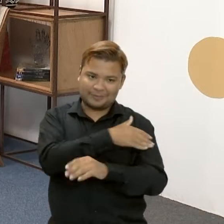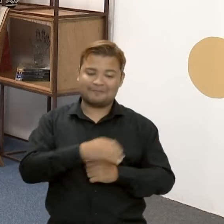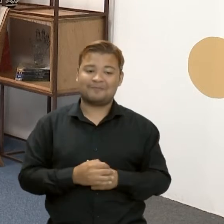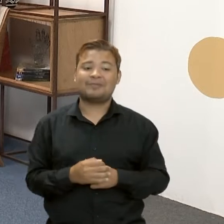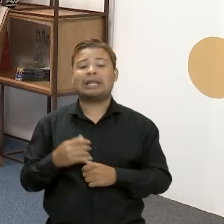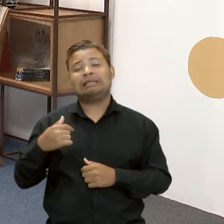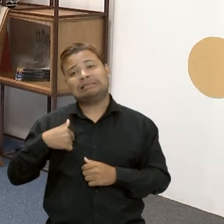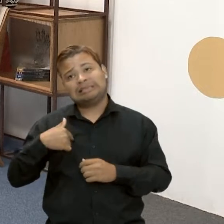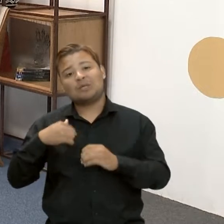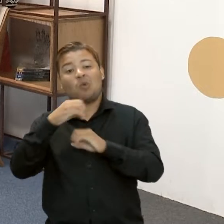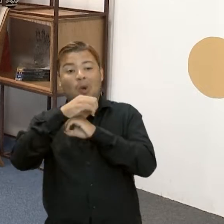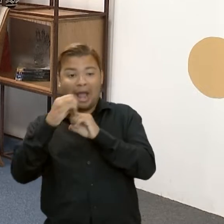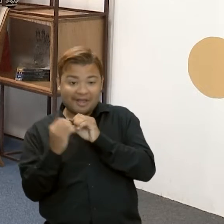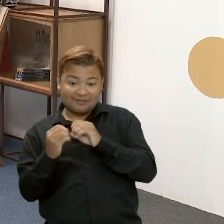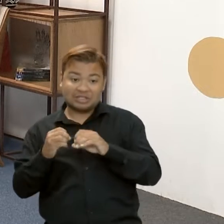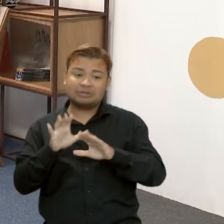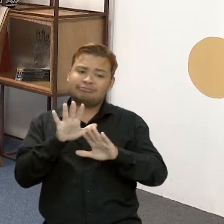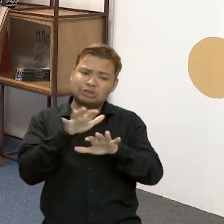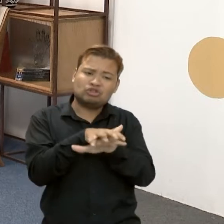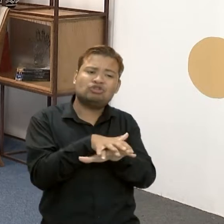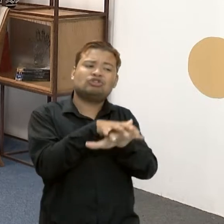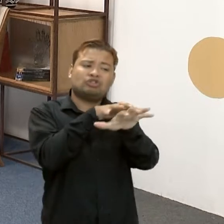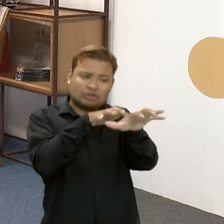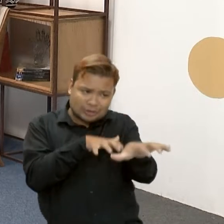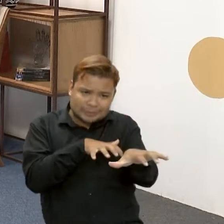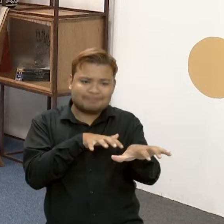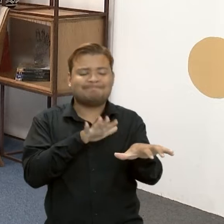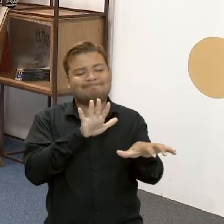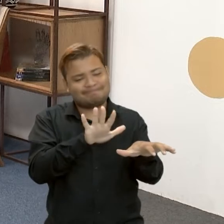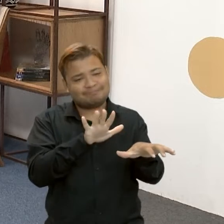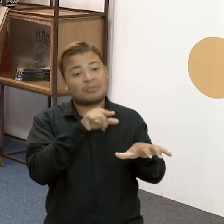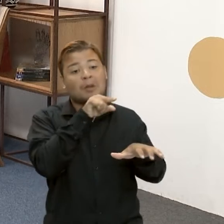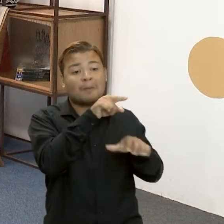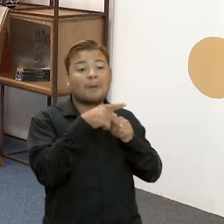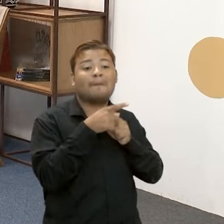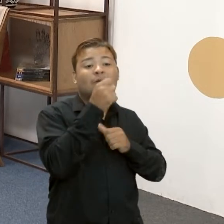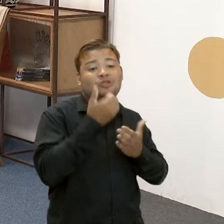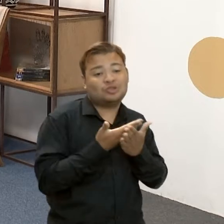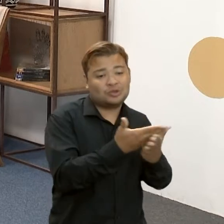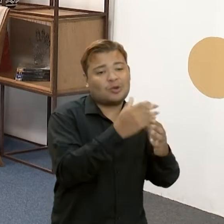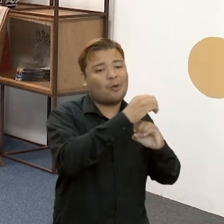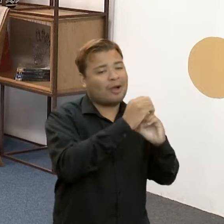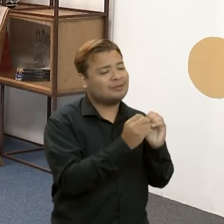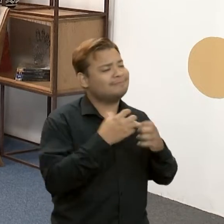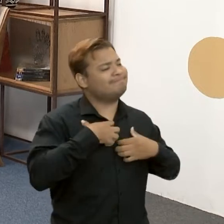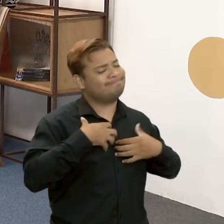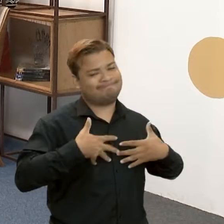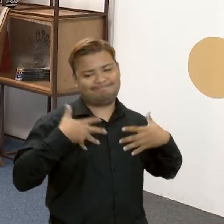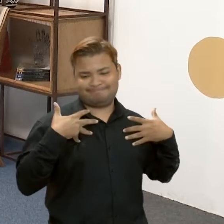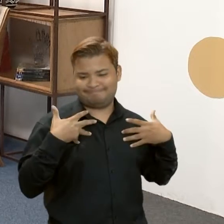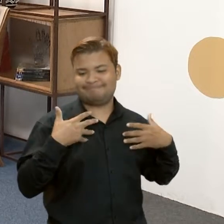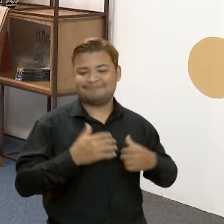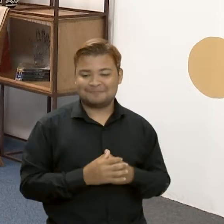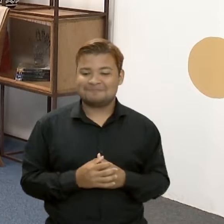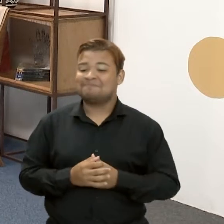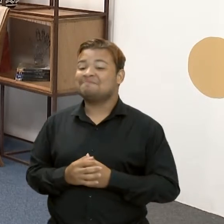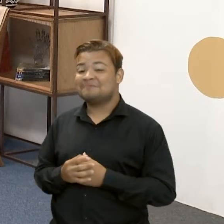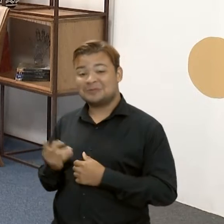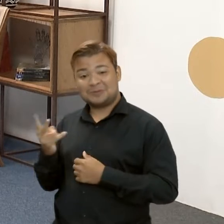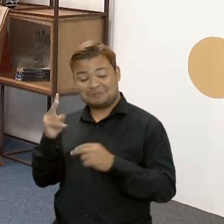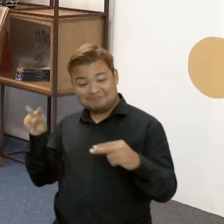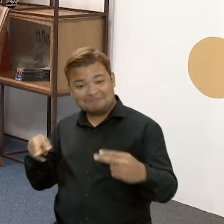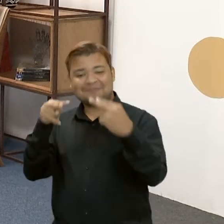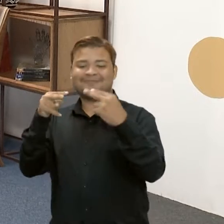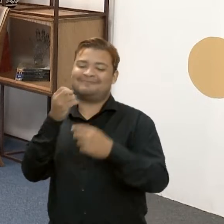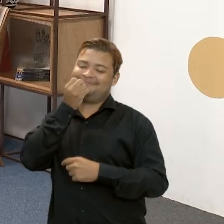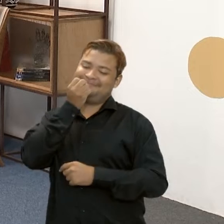mesmo que assim à distância, né, na minha casa de pós-graduação, é uma alegria. Muito obrigada. Que encontro lindo! E olha só,